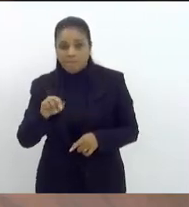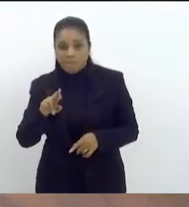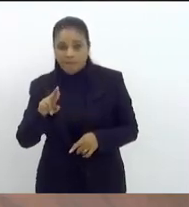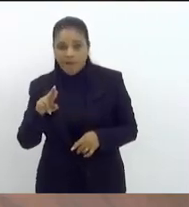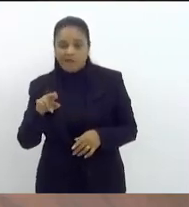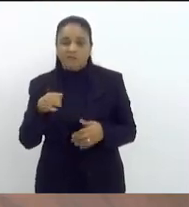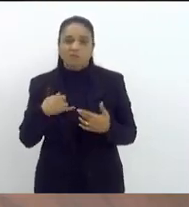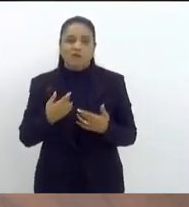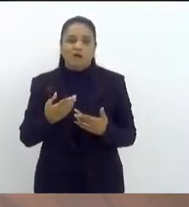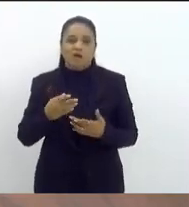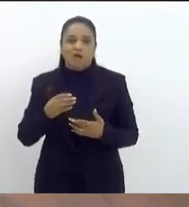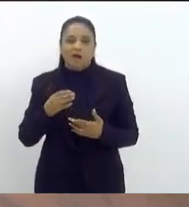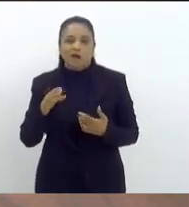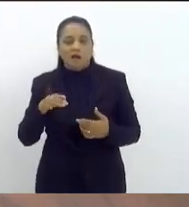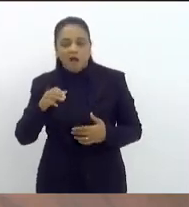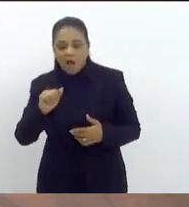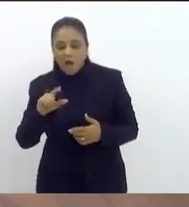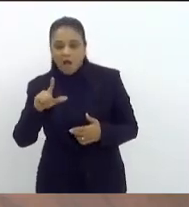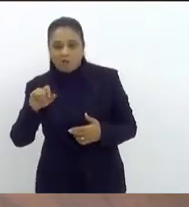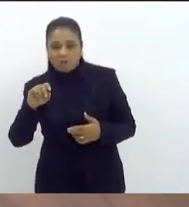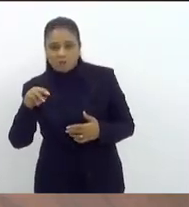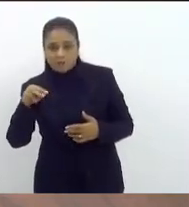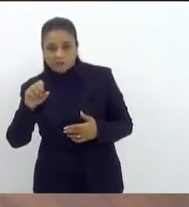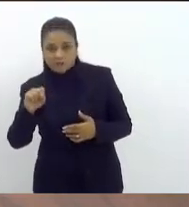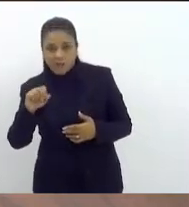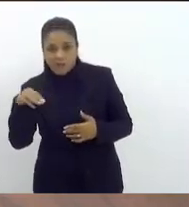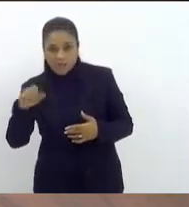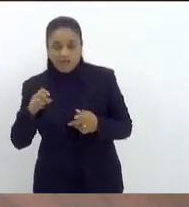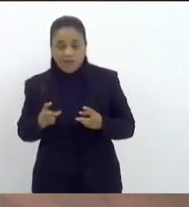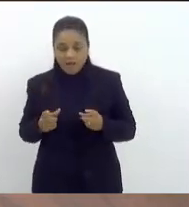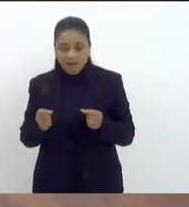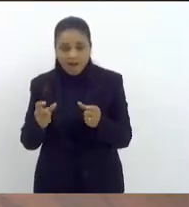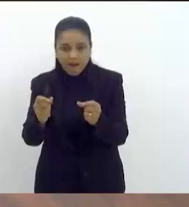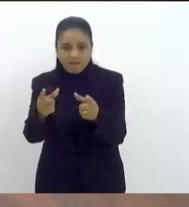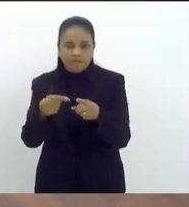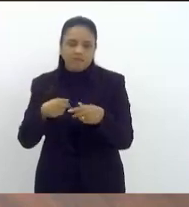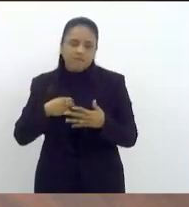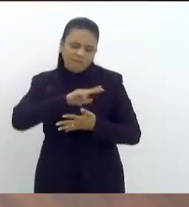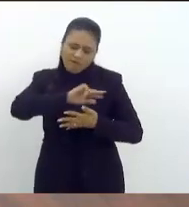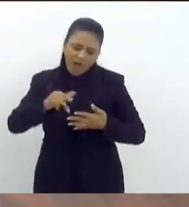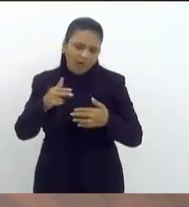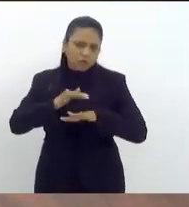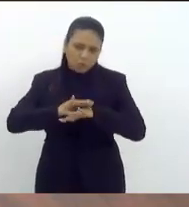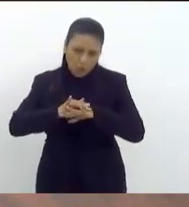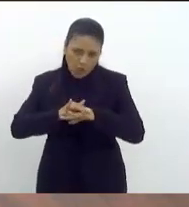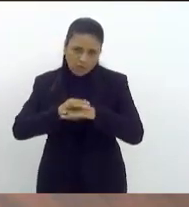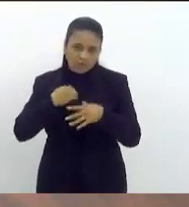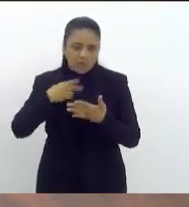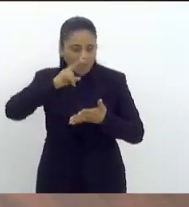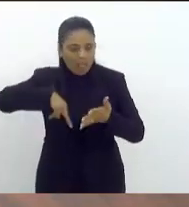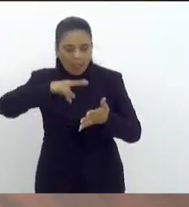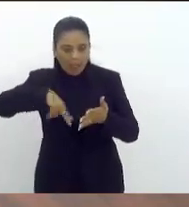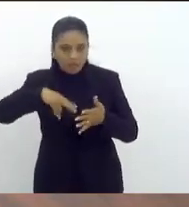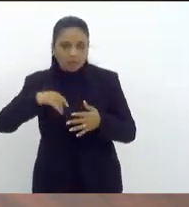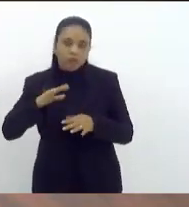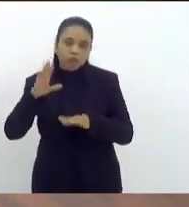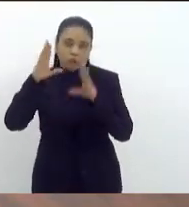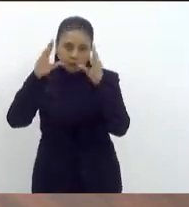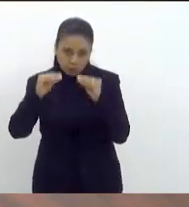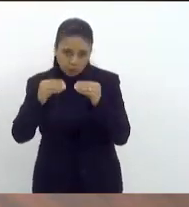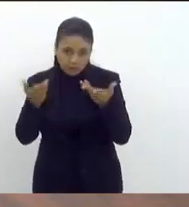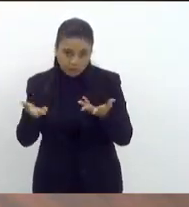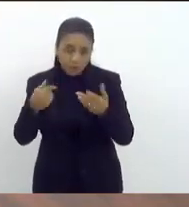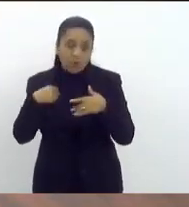Alzheimer câncer e tantas outras que eu ficaria a noite toda aqui então eu quero parabenizar o deputado